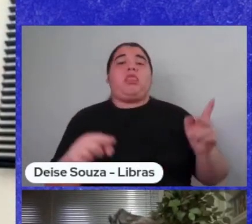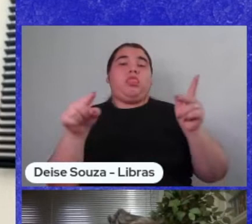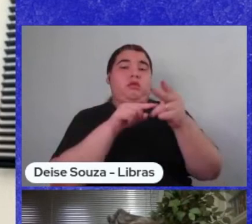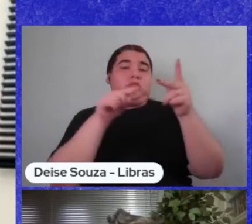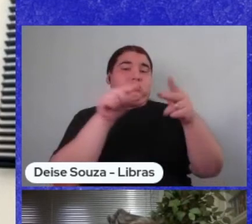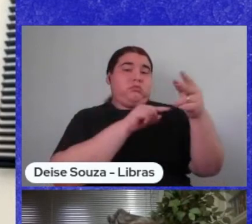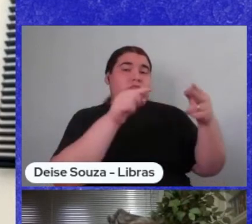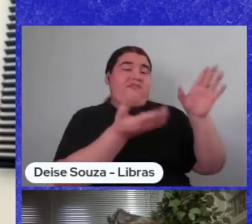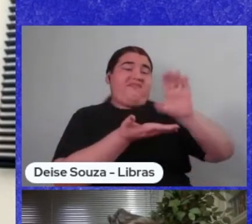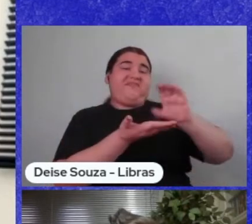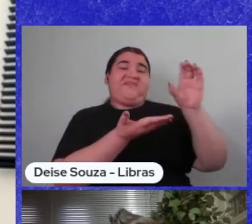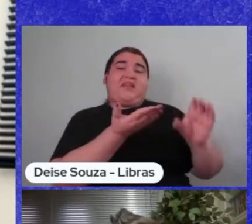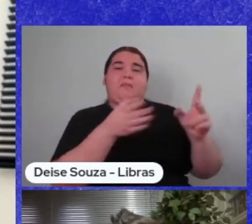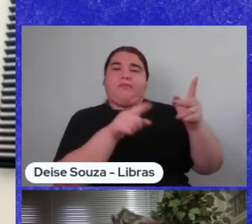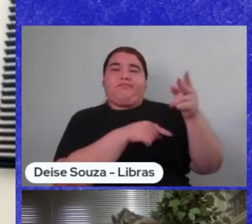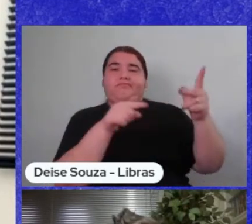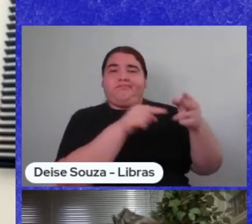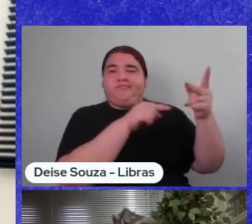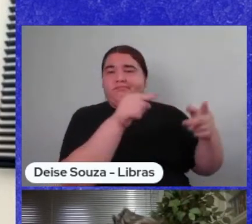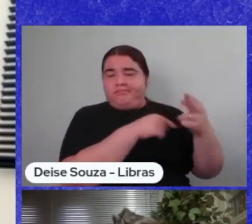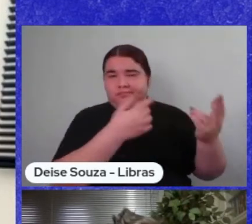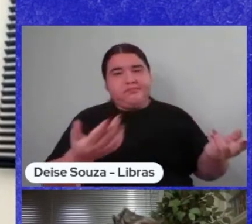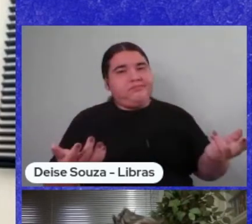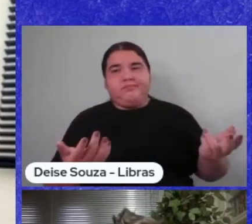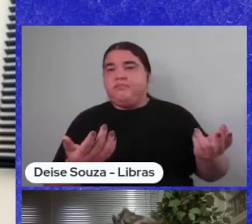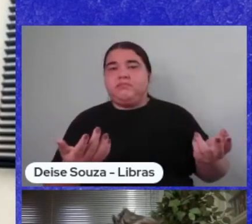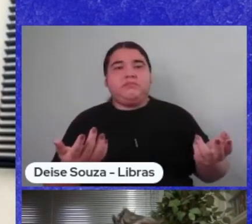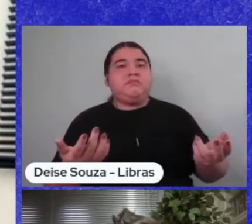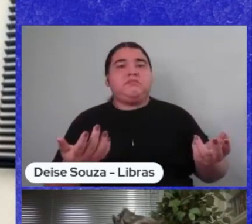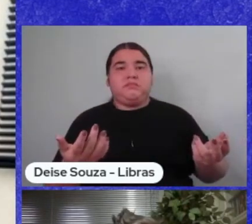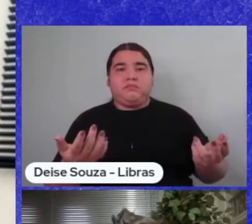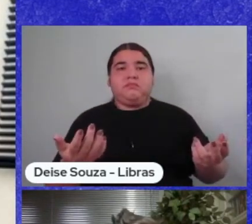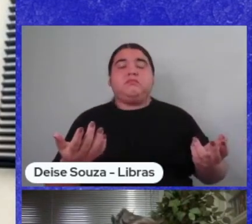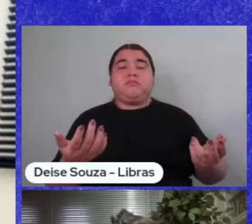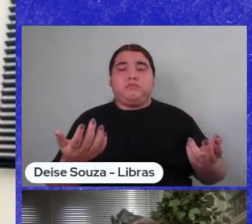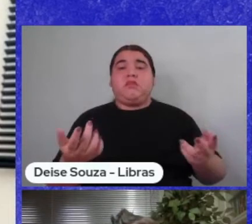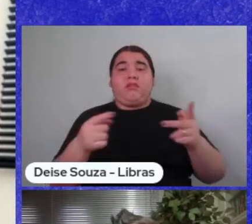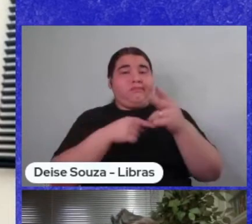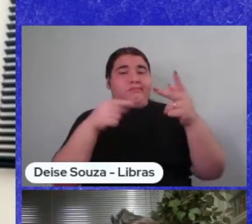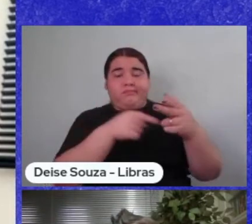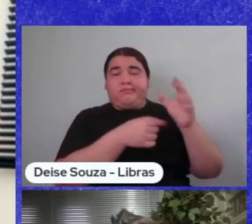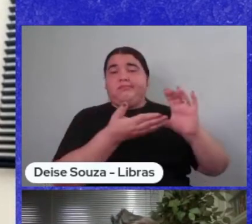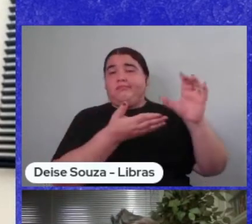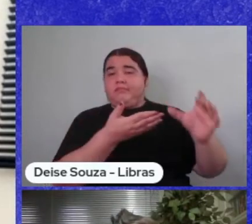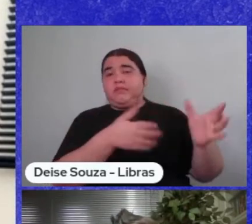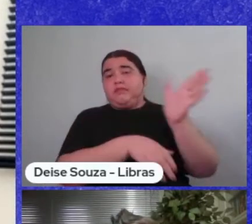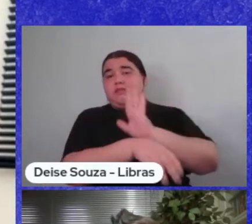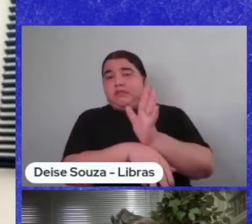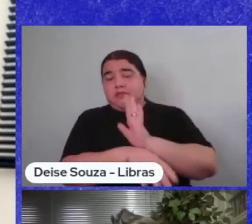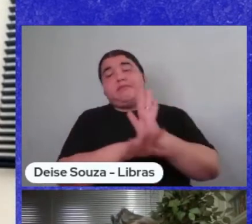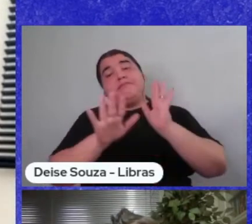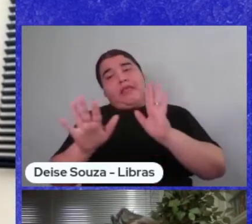em verbas para a gente fazer para fazer nosso cinema, mas existem alguns projetos que eles já